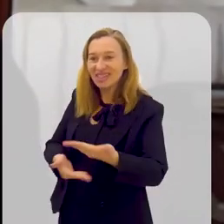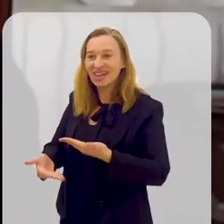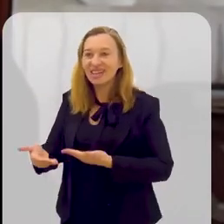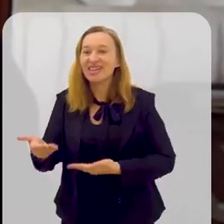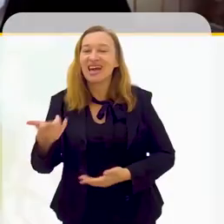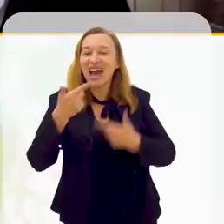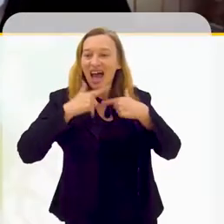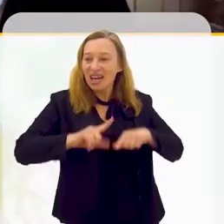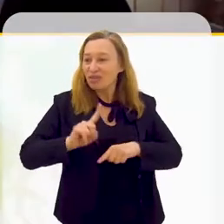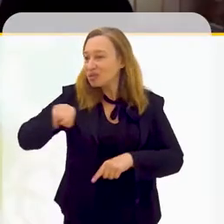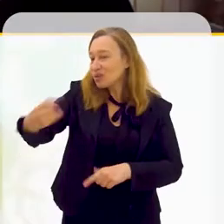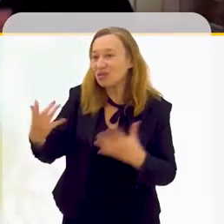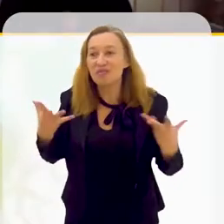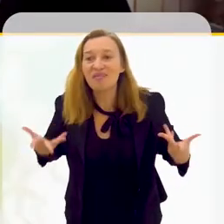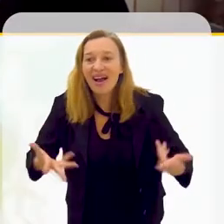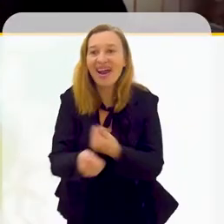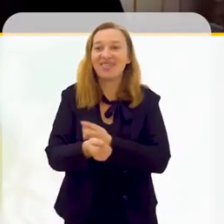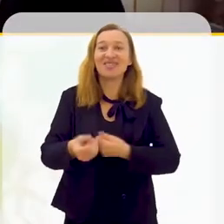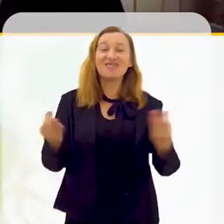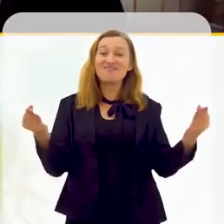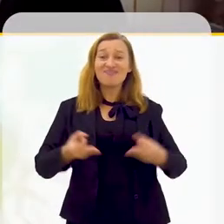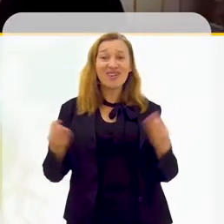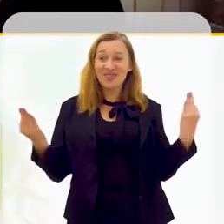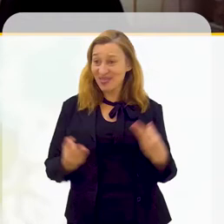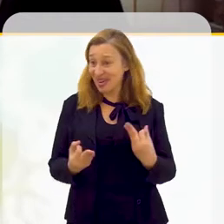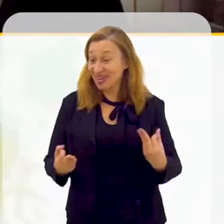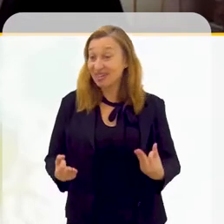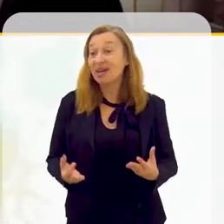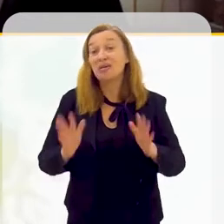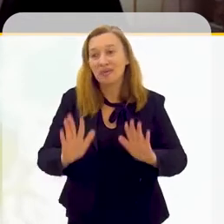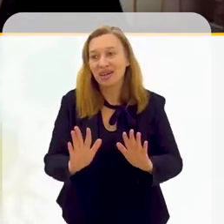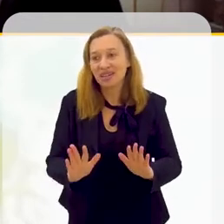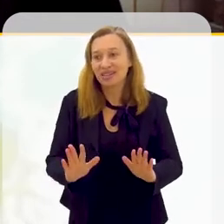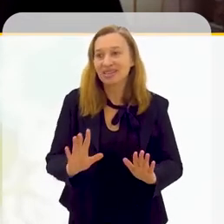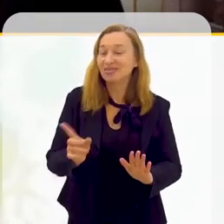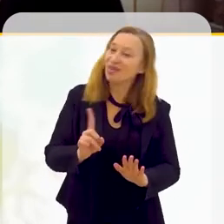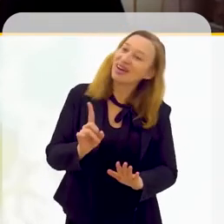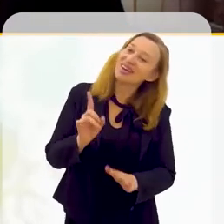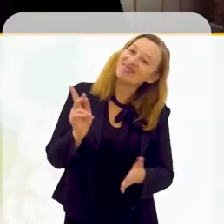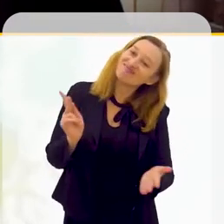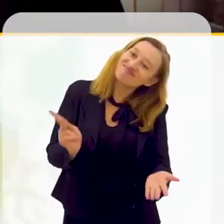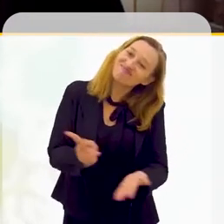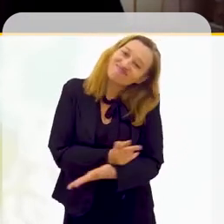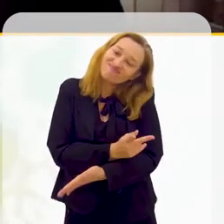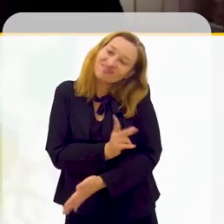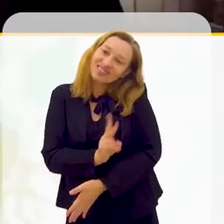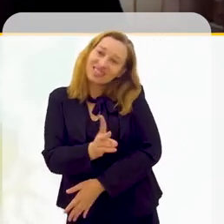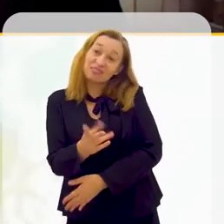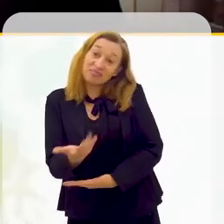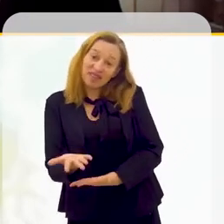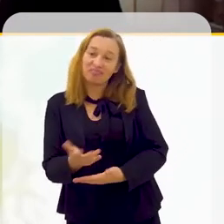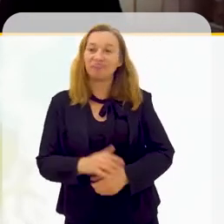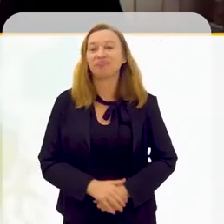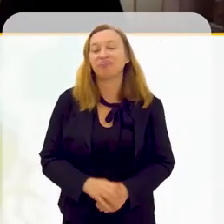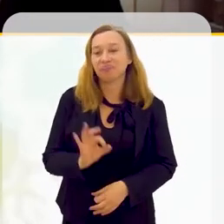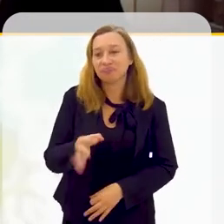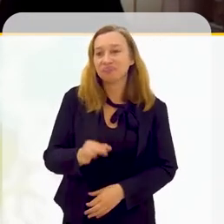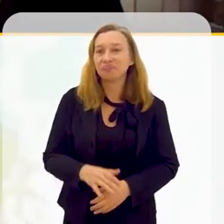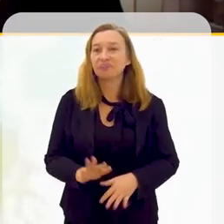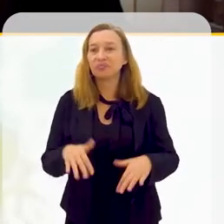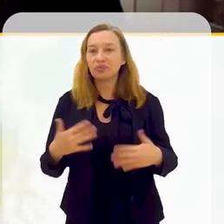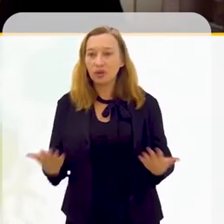a língua do outro e foi assim fantástica foi Fantástico só que isso não é sempre que acontece né